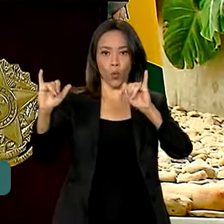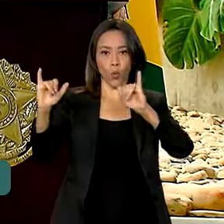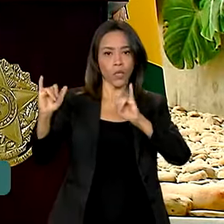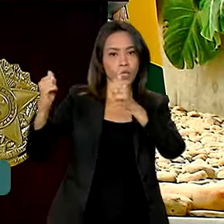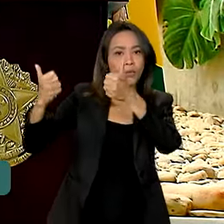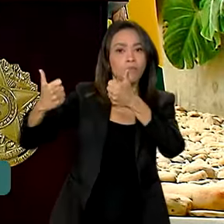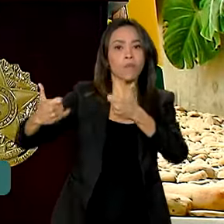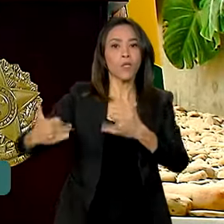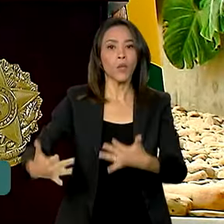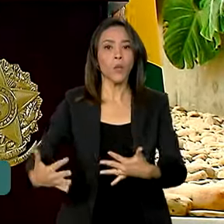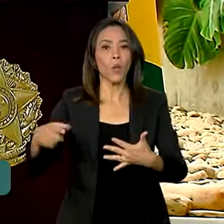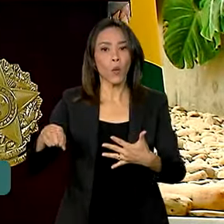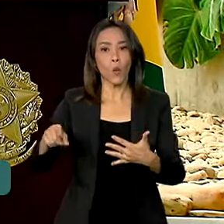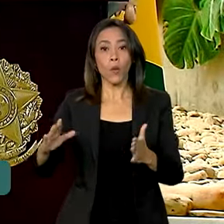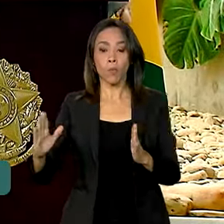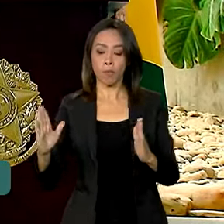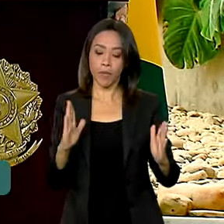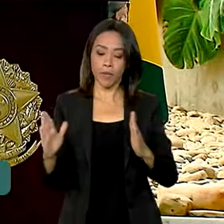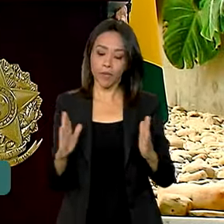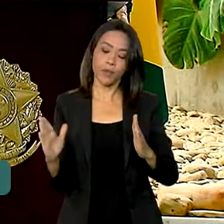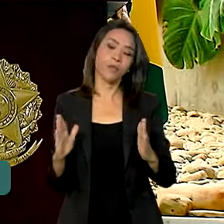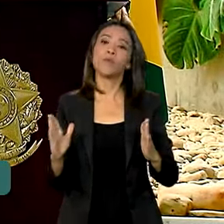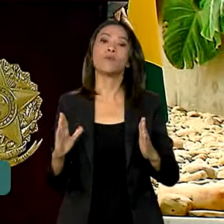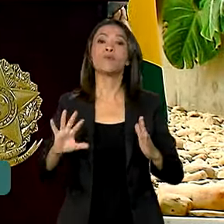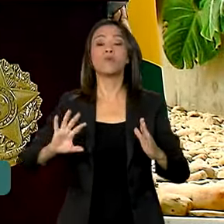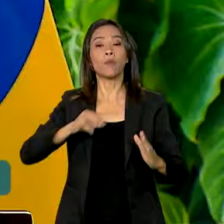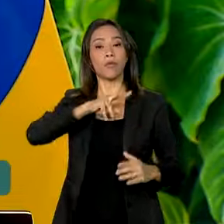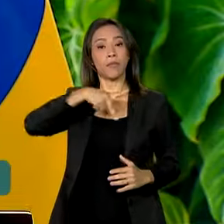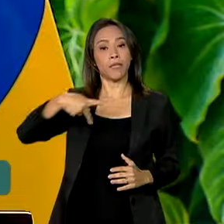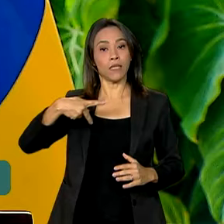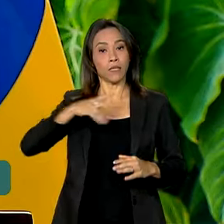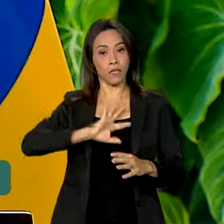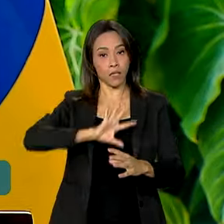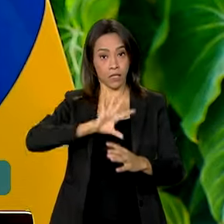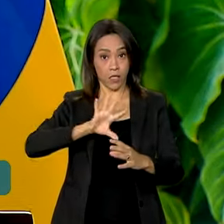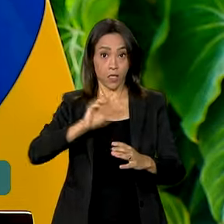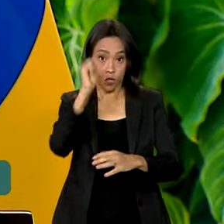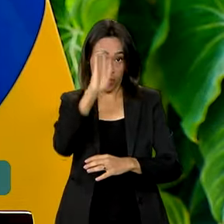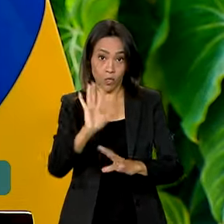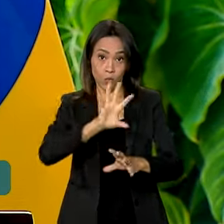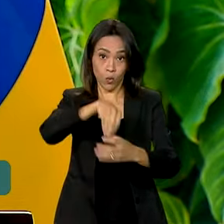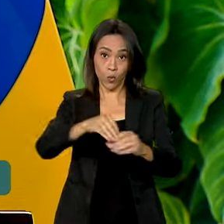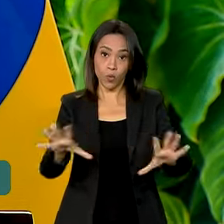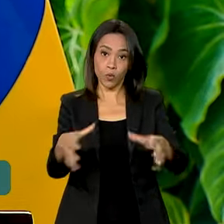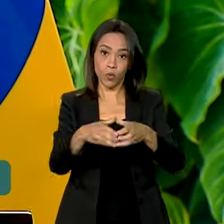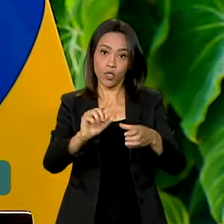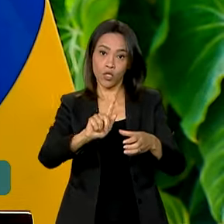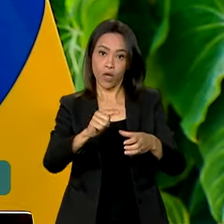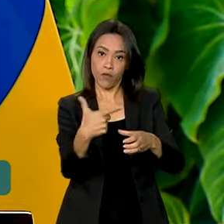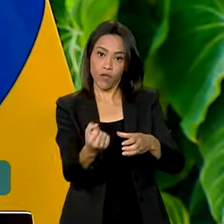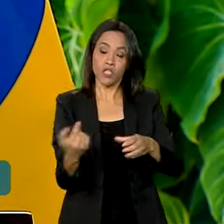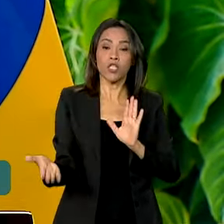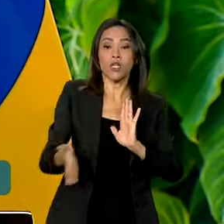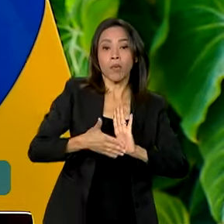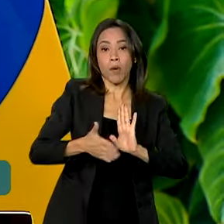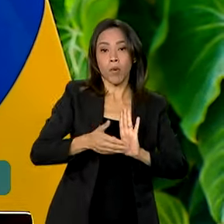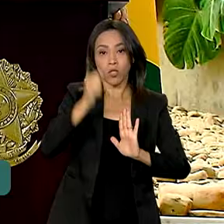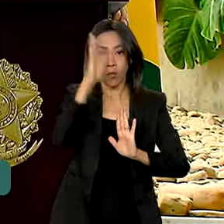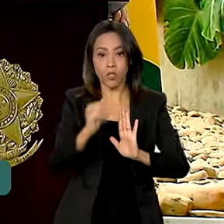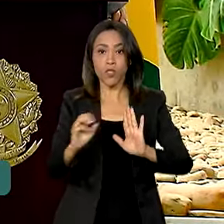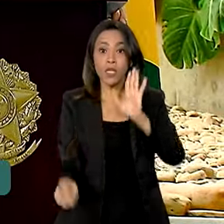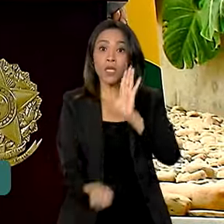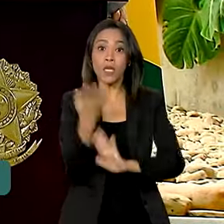destacou a presidência temporária do Brasil no G20 e a proposta brasileira de criar uma aliança